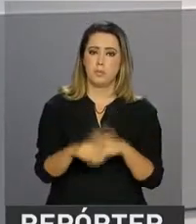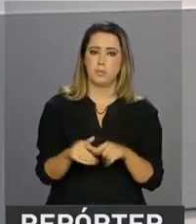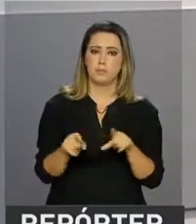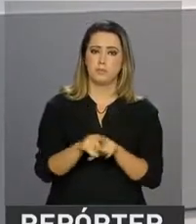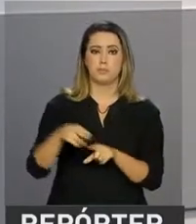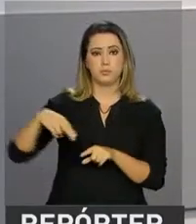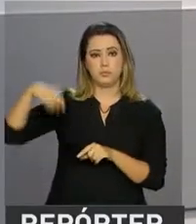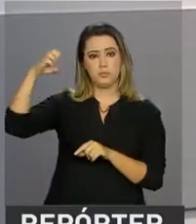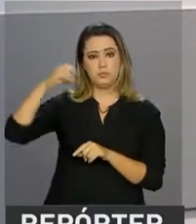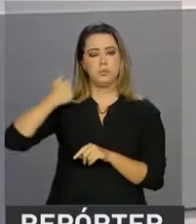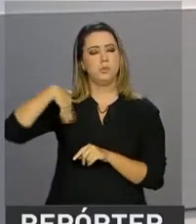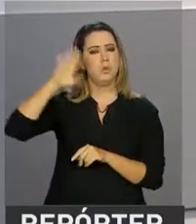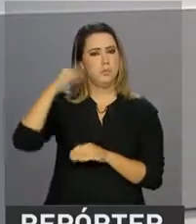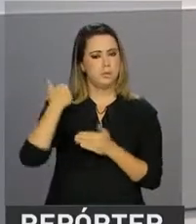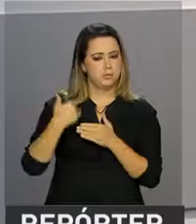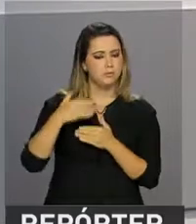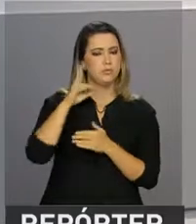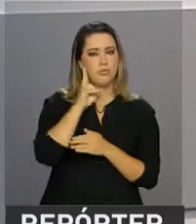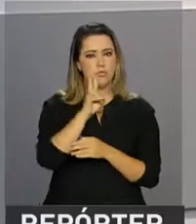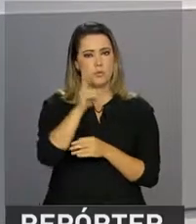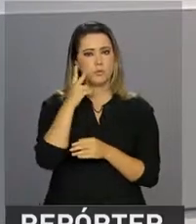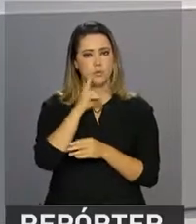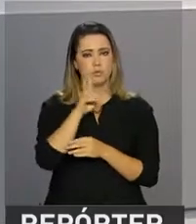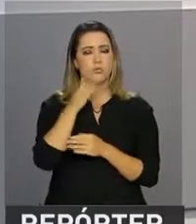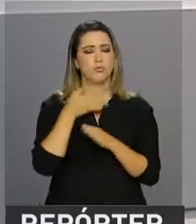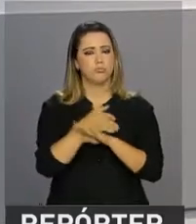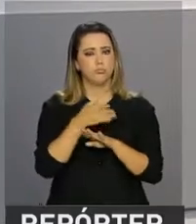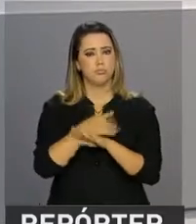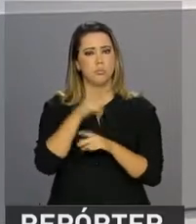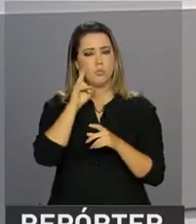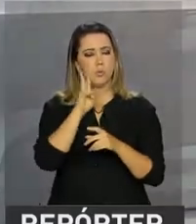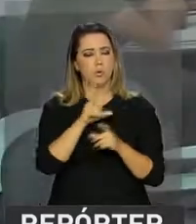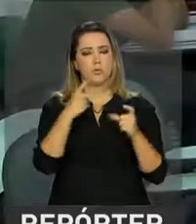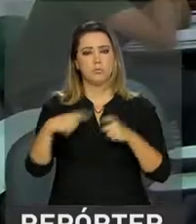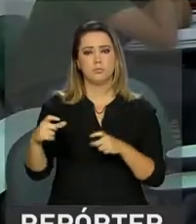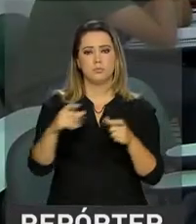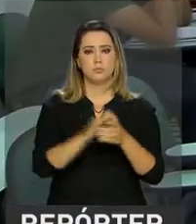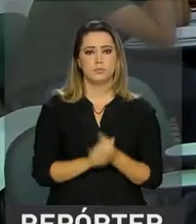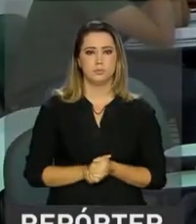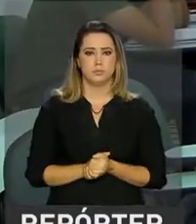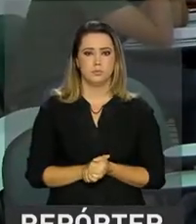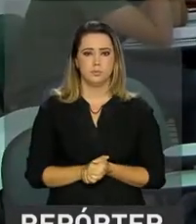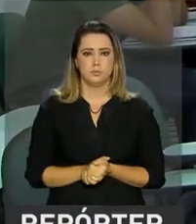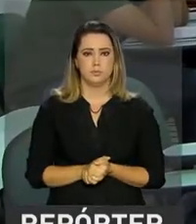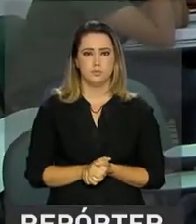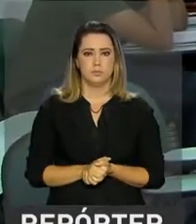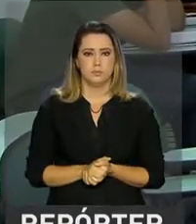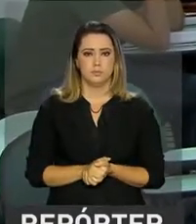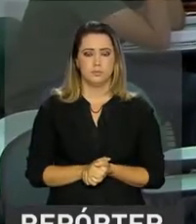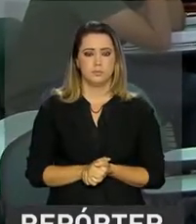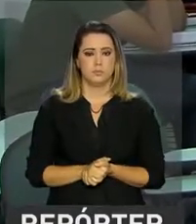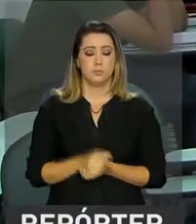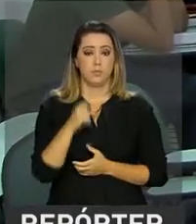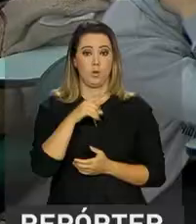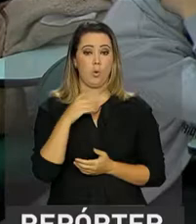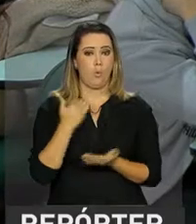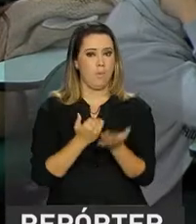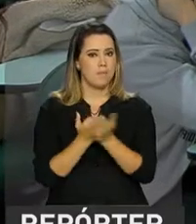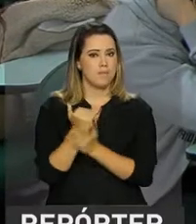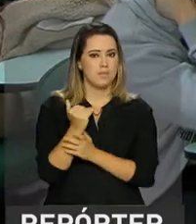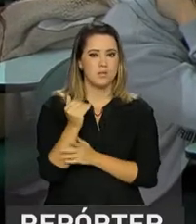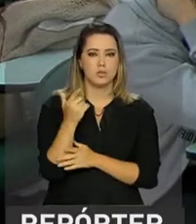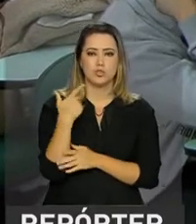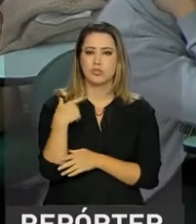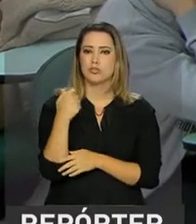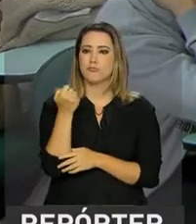nordeste é a região mais adiantada nos assim no acesso aos cartões começou a contagem regressiva para o